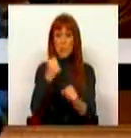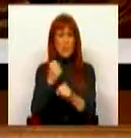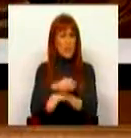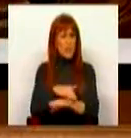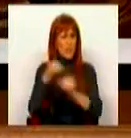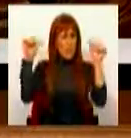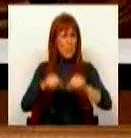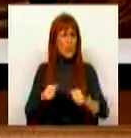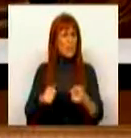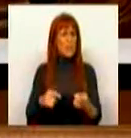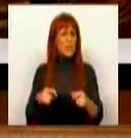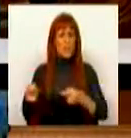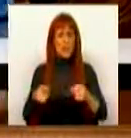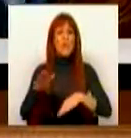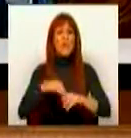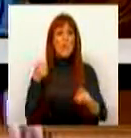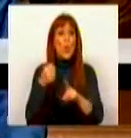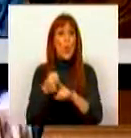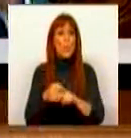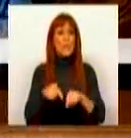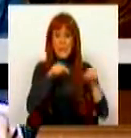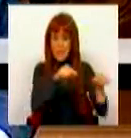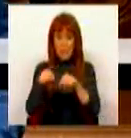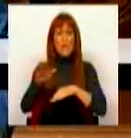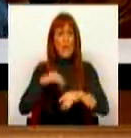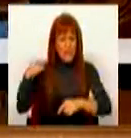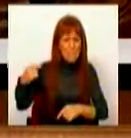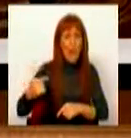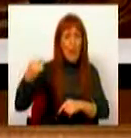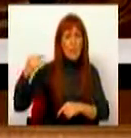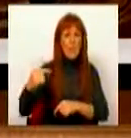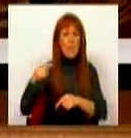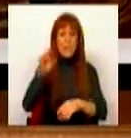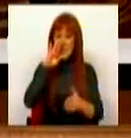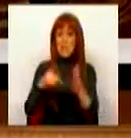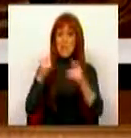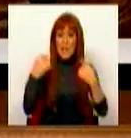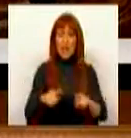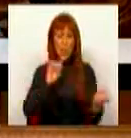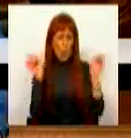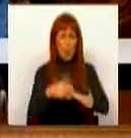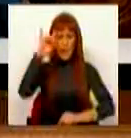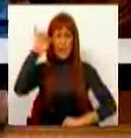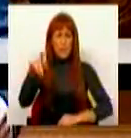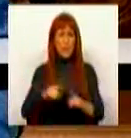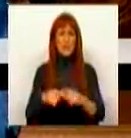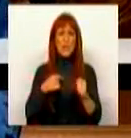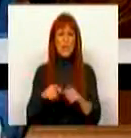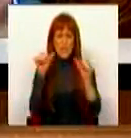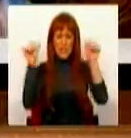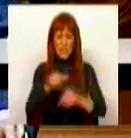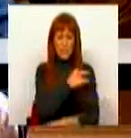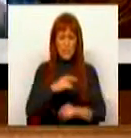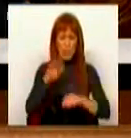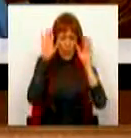e piores gestores. Fizemos este combate e faloemos todos os dias, se necessário for, para contrariar a ideia de que sistemas de